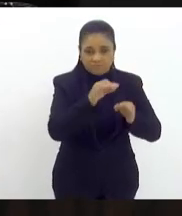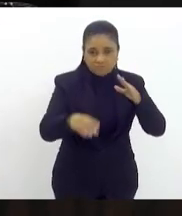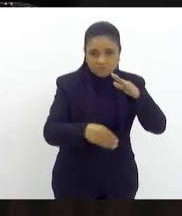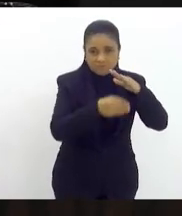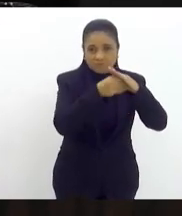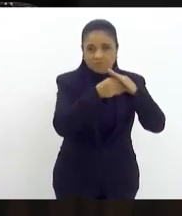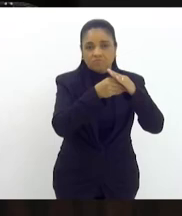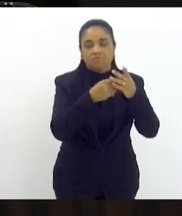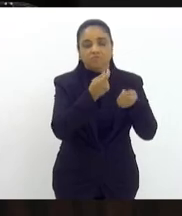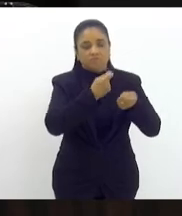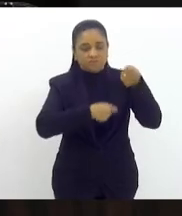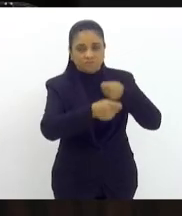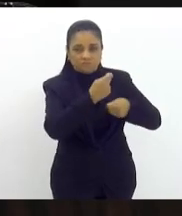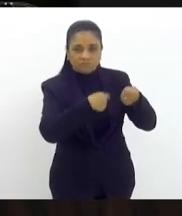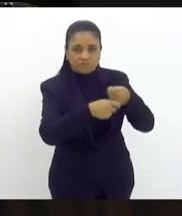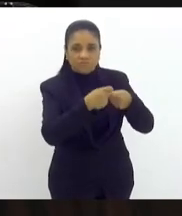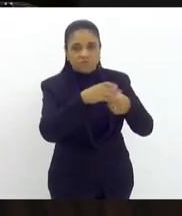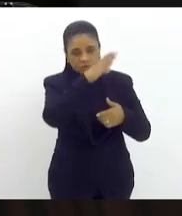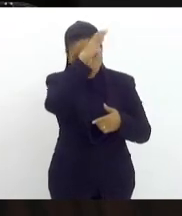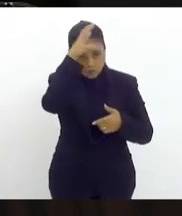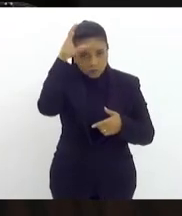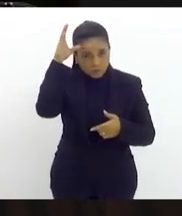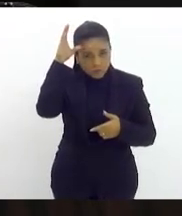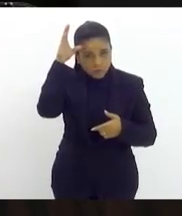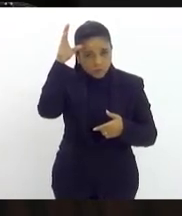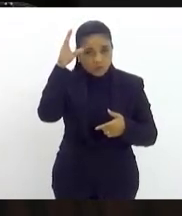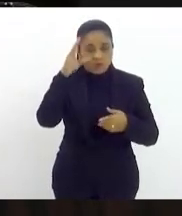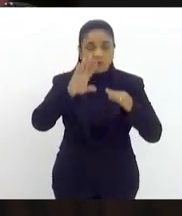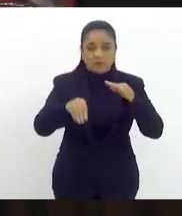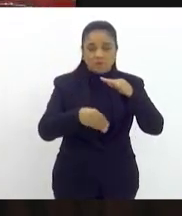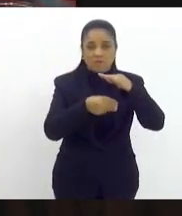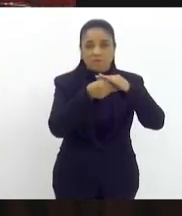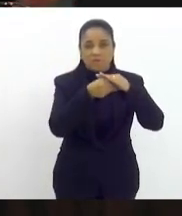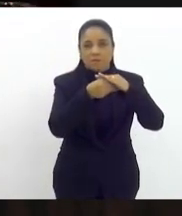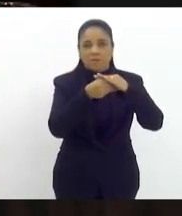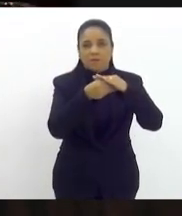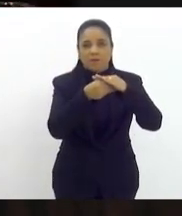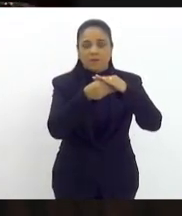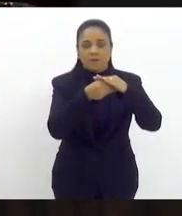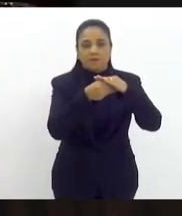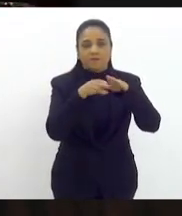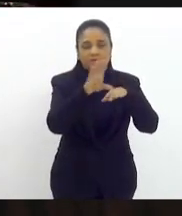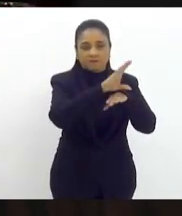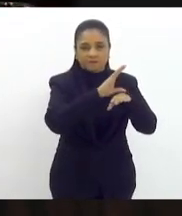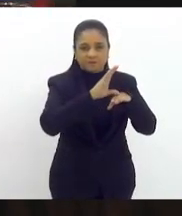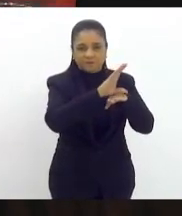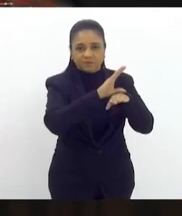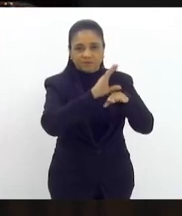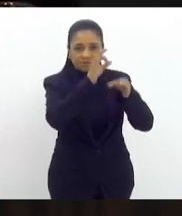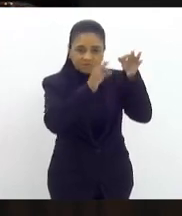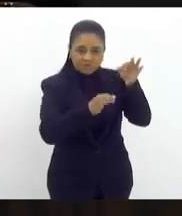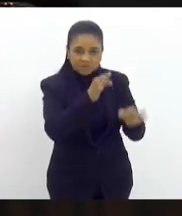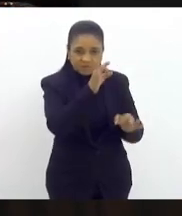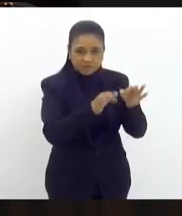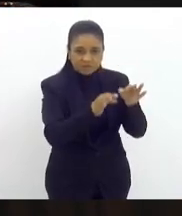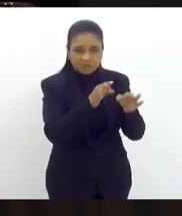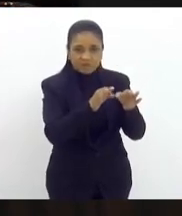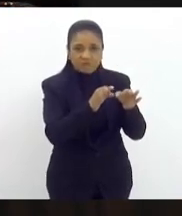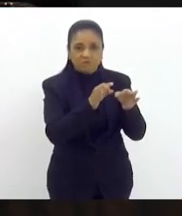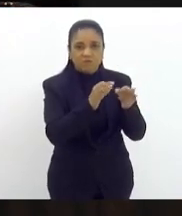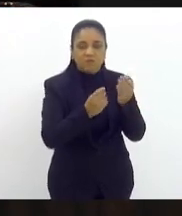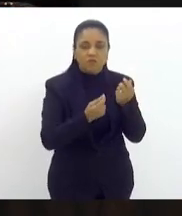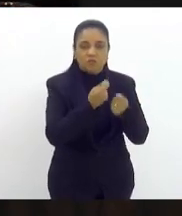consumidor favorável, com as emendas da comissão de Constituição e Justiça, e de